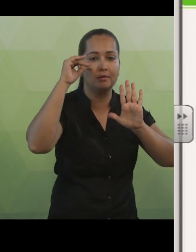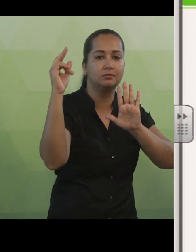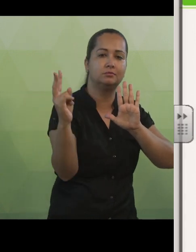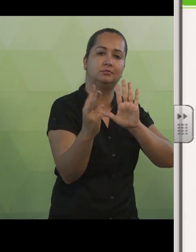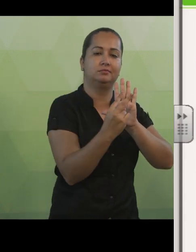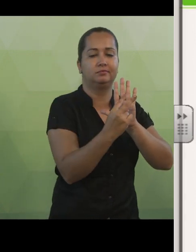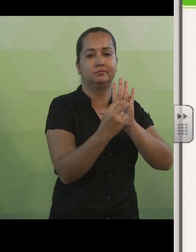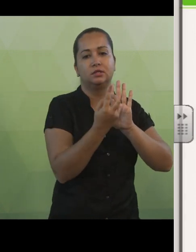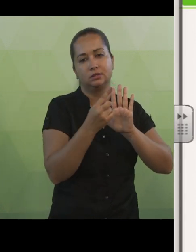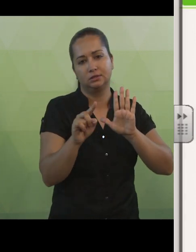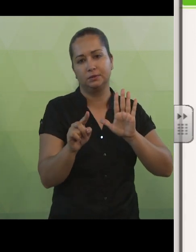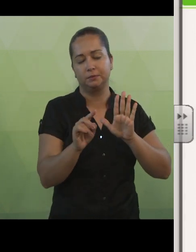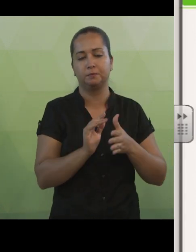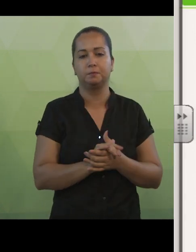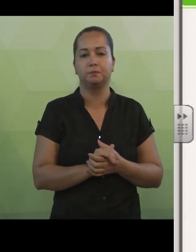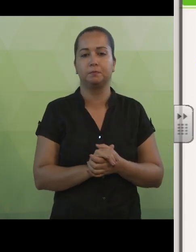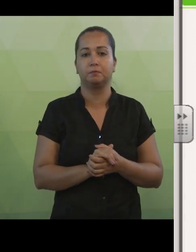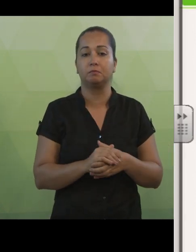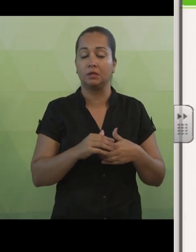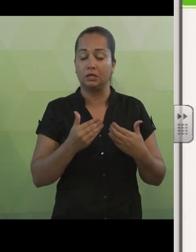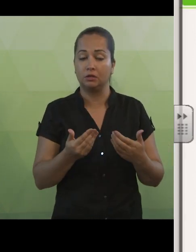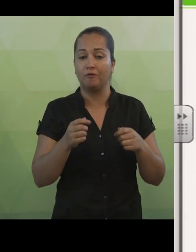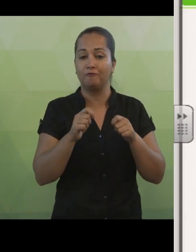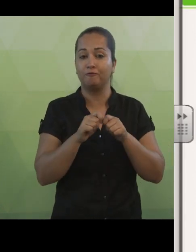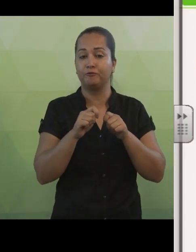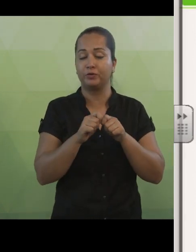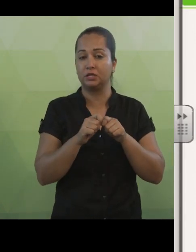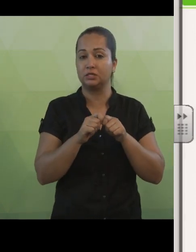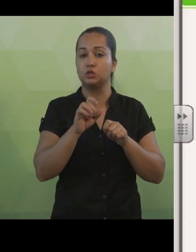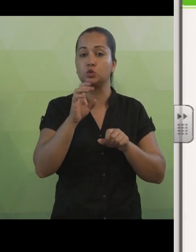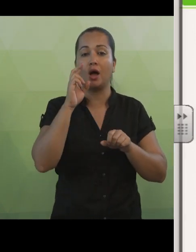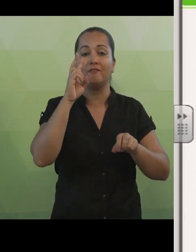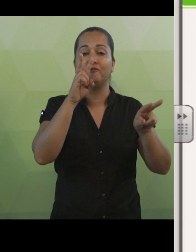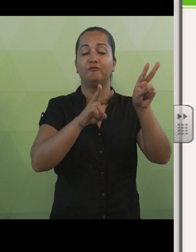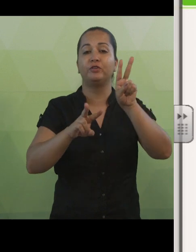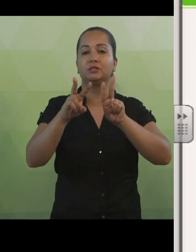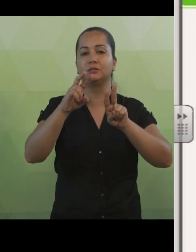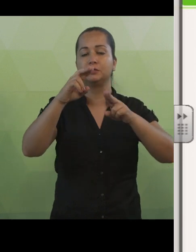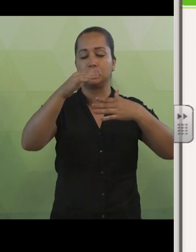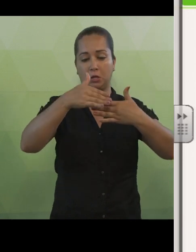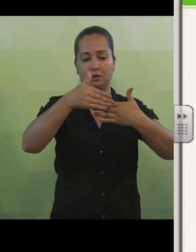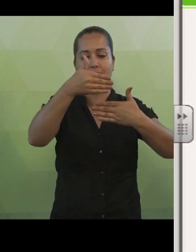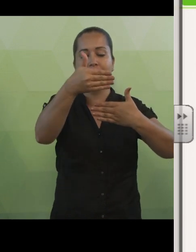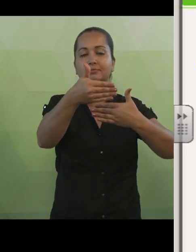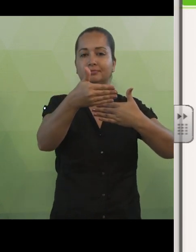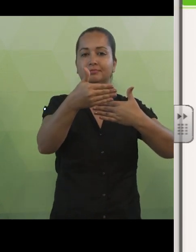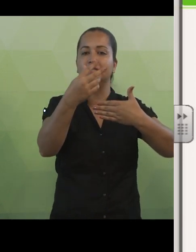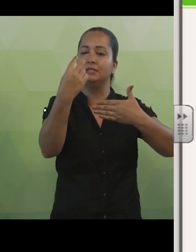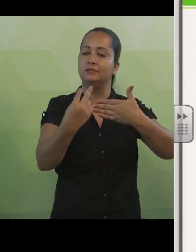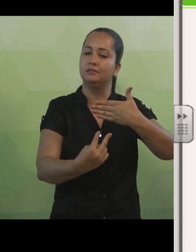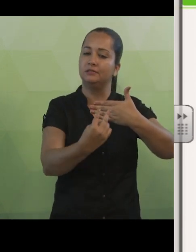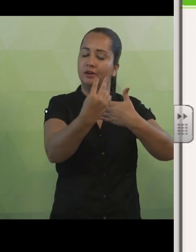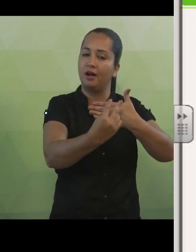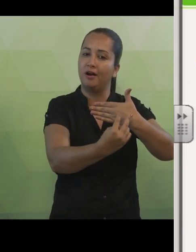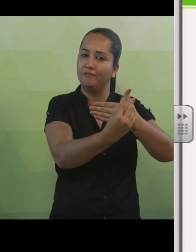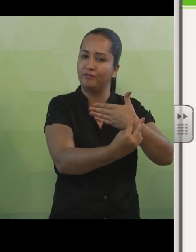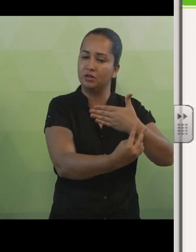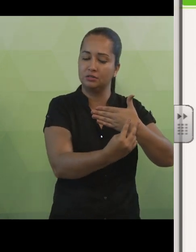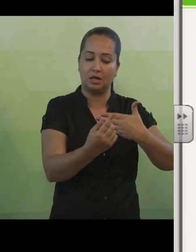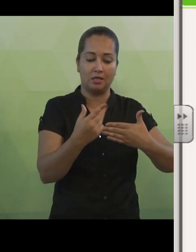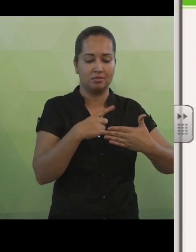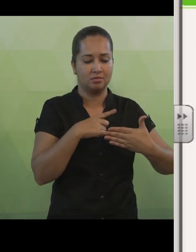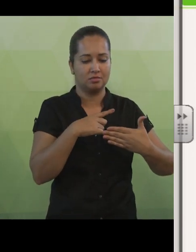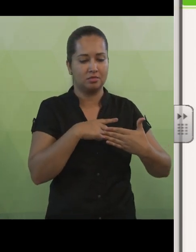ter acesso ao banco. Então, a gente cria o quê? Uma visão. Uma visão ela é como se fosse uma consulta SQL específica